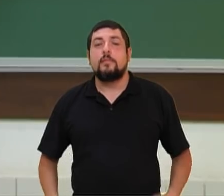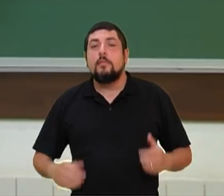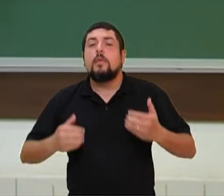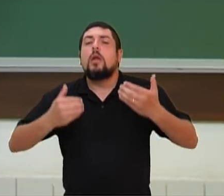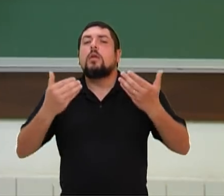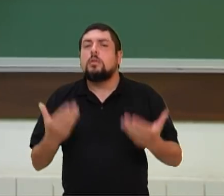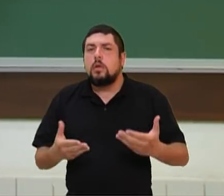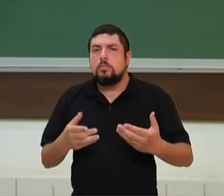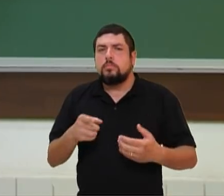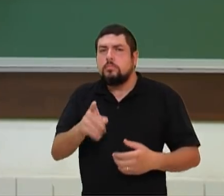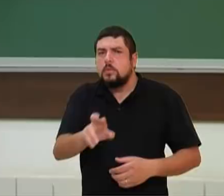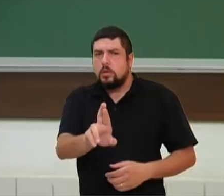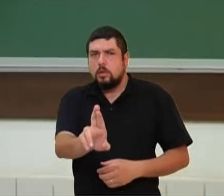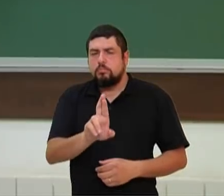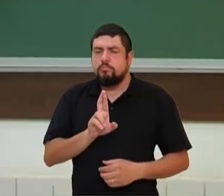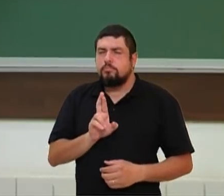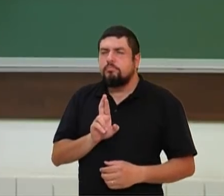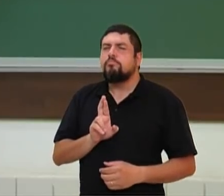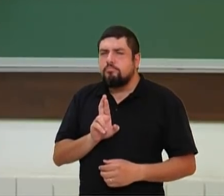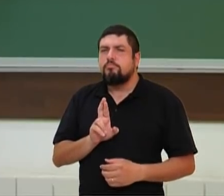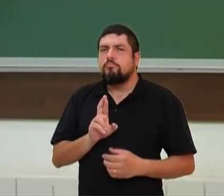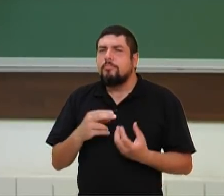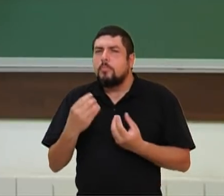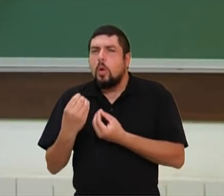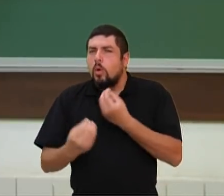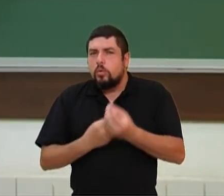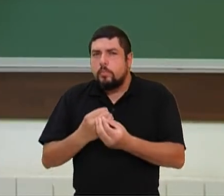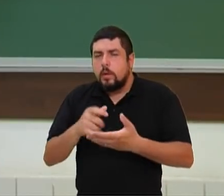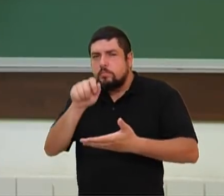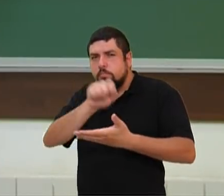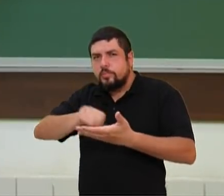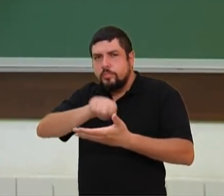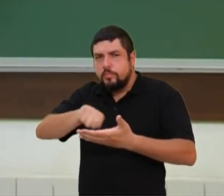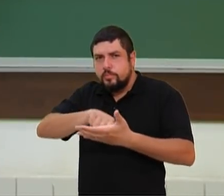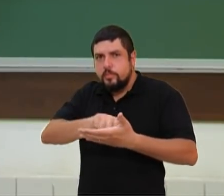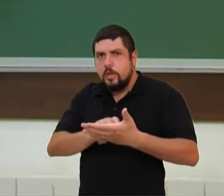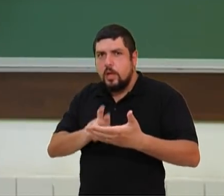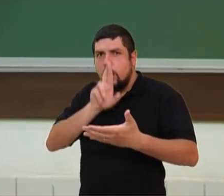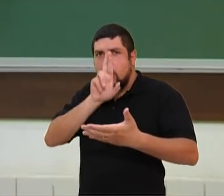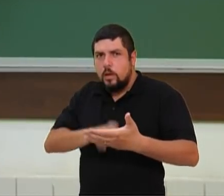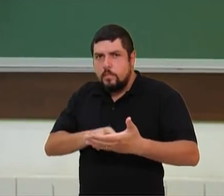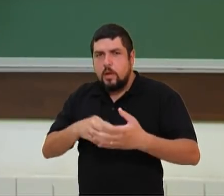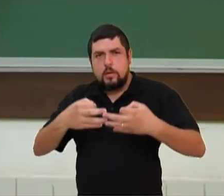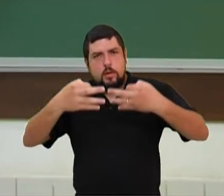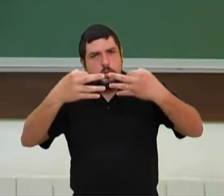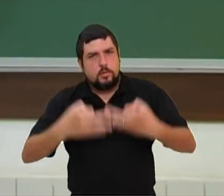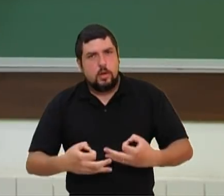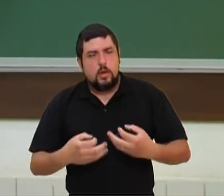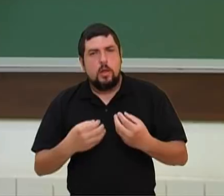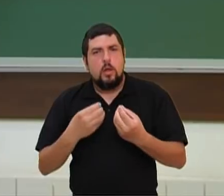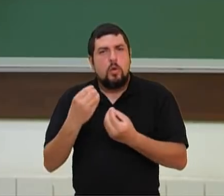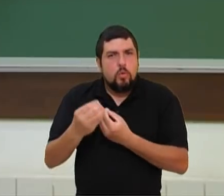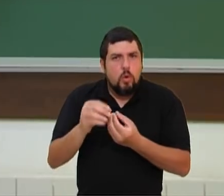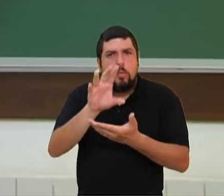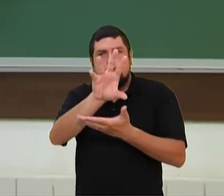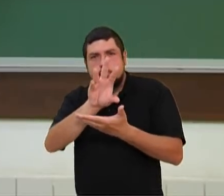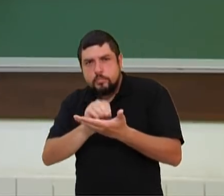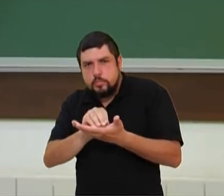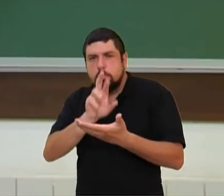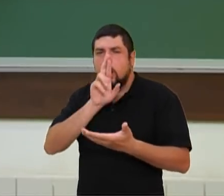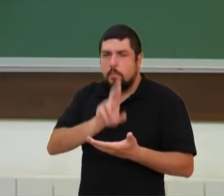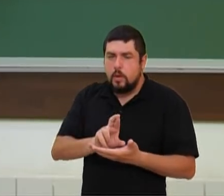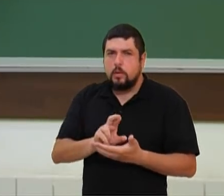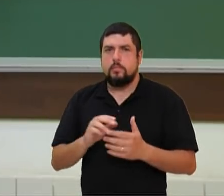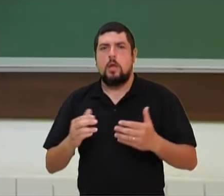Então, pessoal, vocês responderam as questões lá, colocaram certinho no caderno, anotaram lá as perguntas e as respostas?